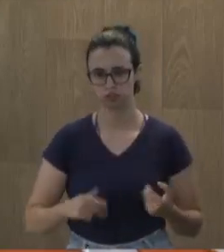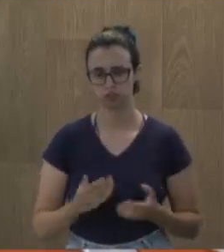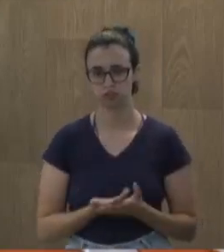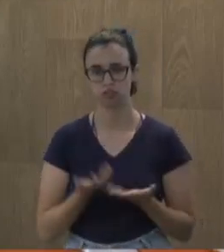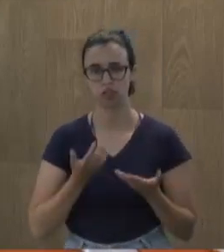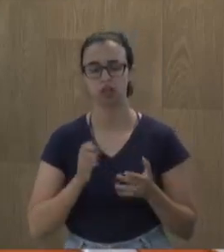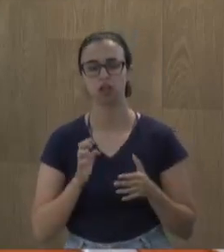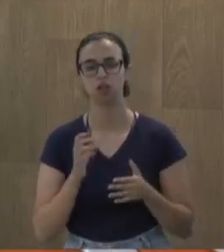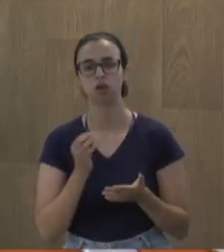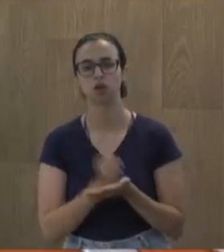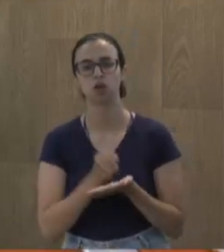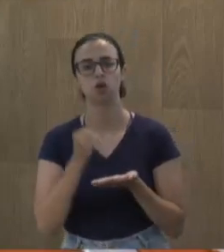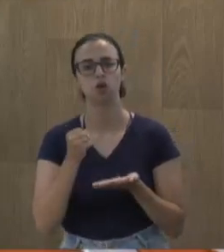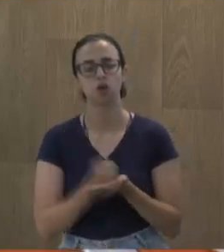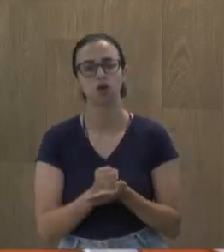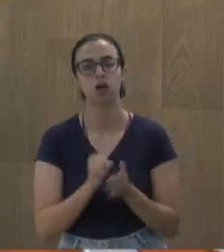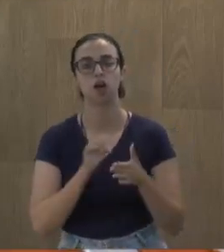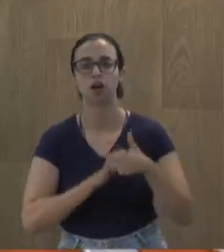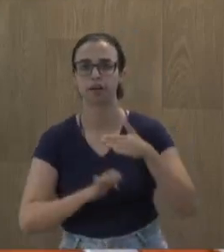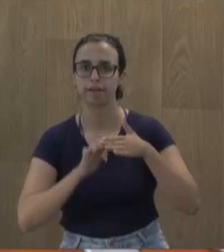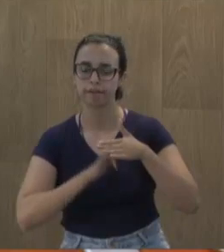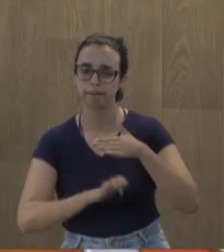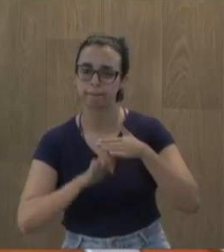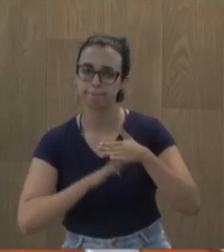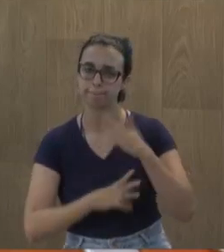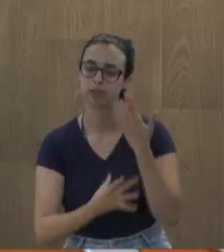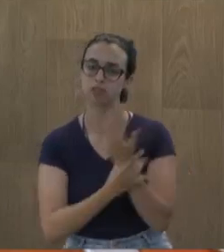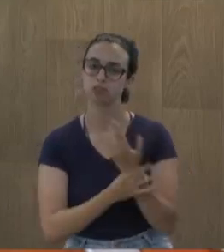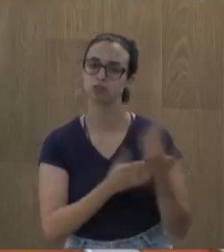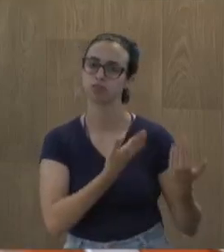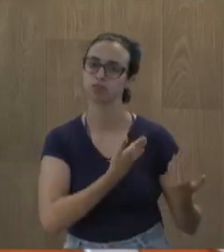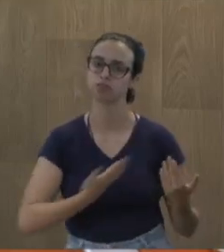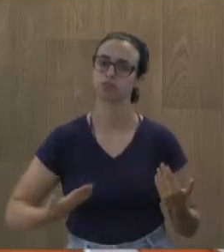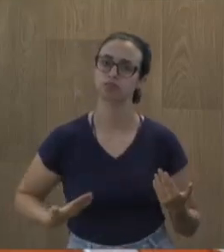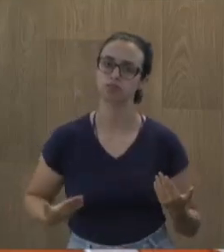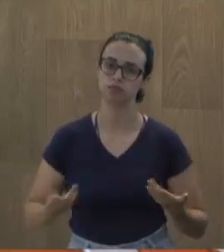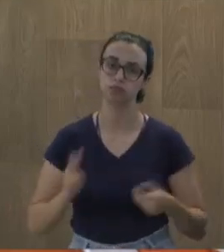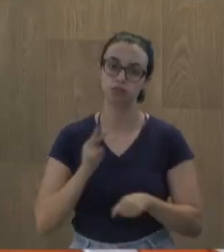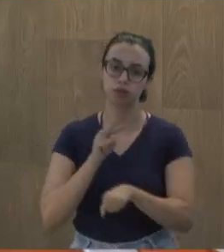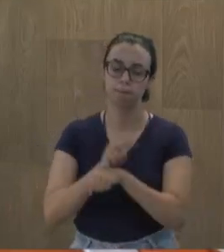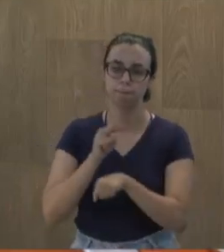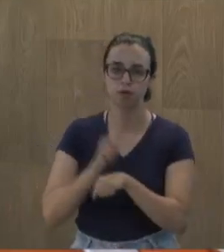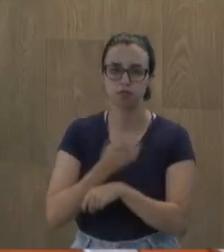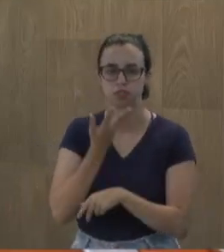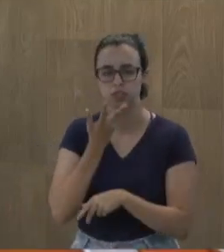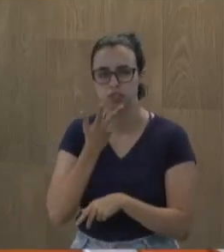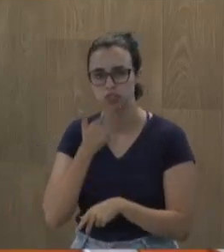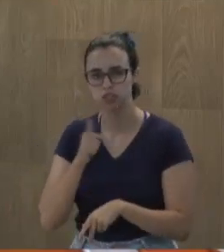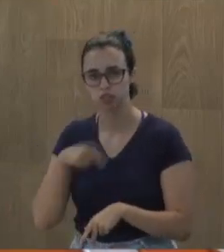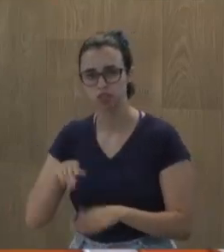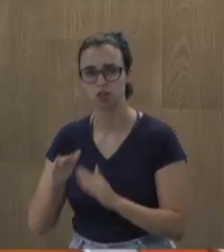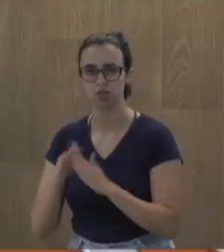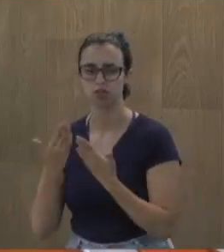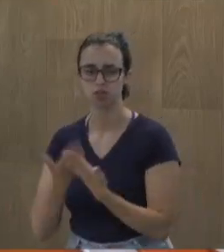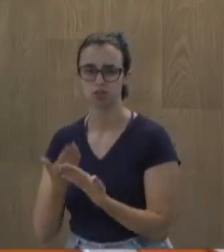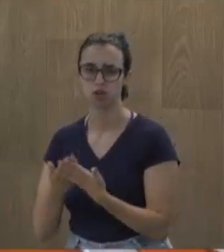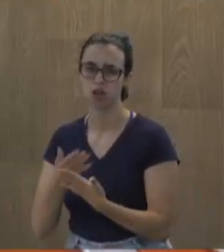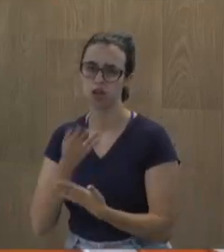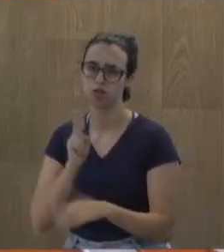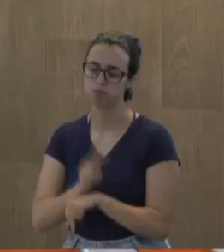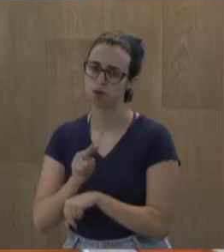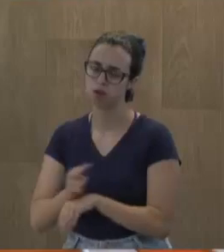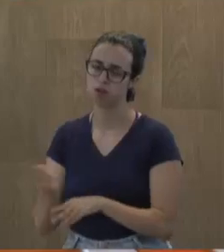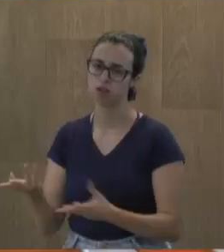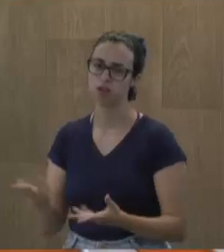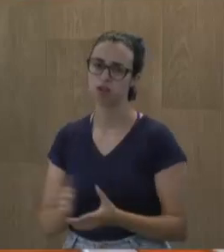contratar uma empresa e urgência pra gente dar com segurança as nossas crianças na escola O senhor